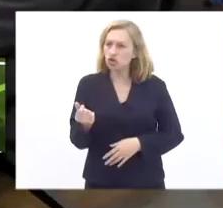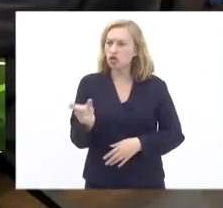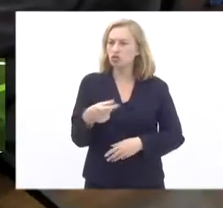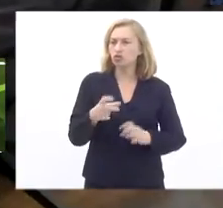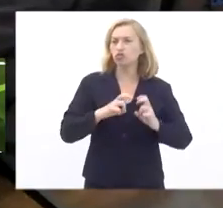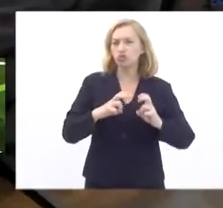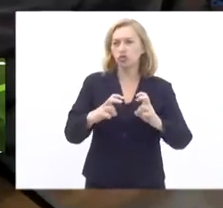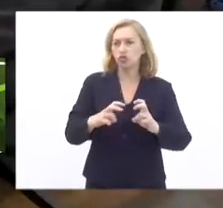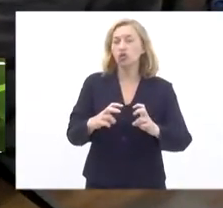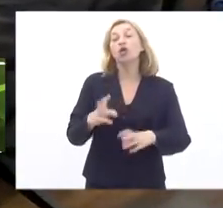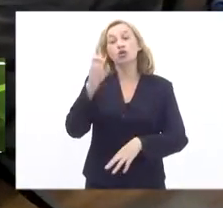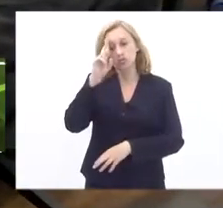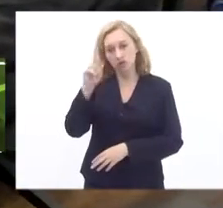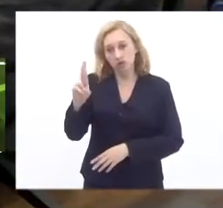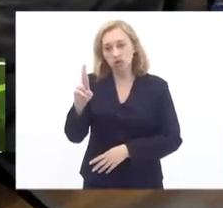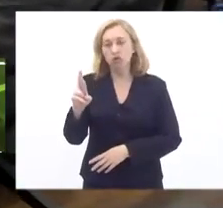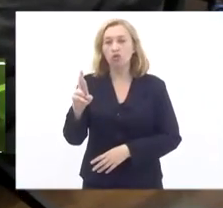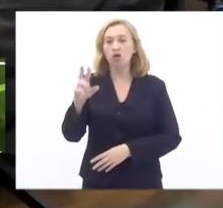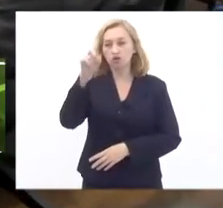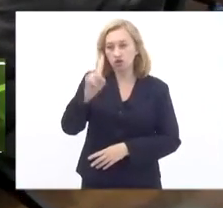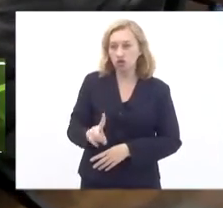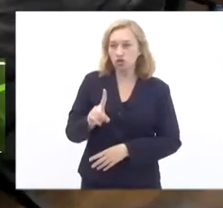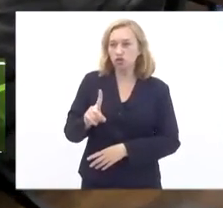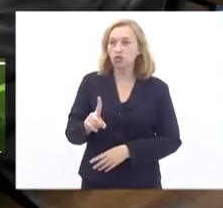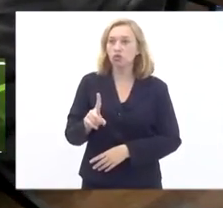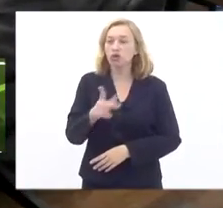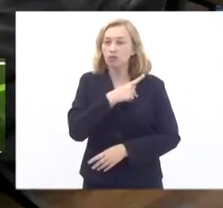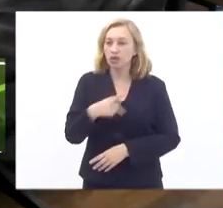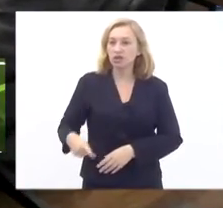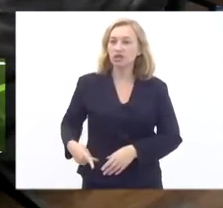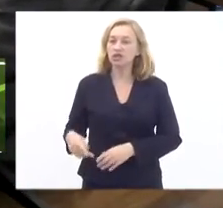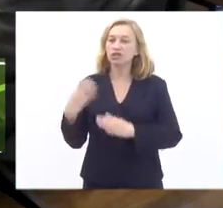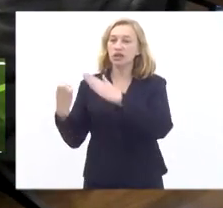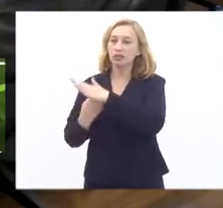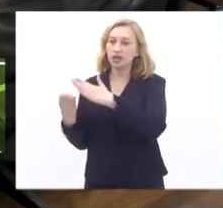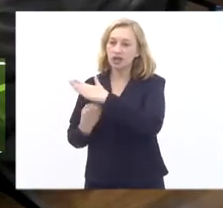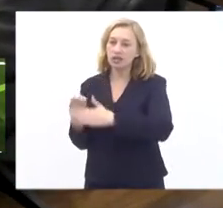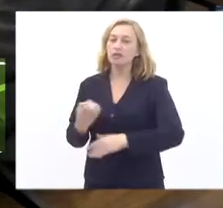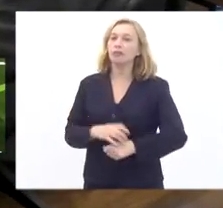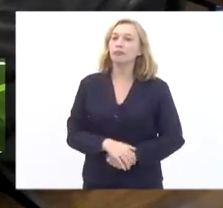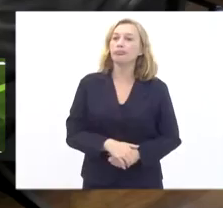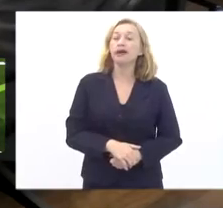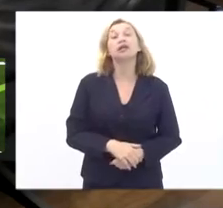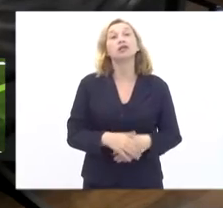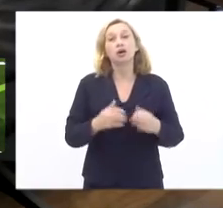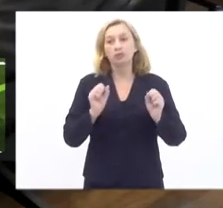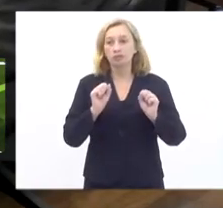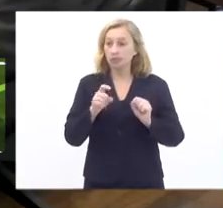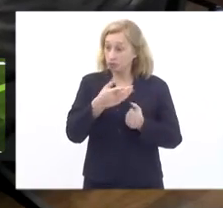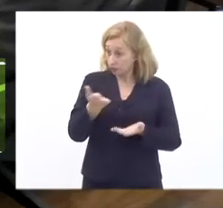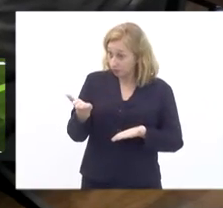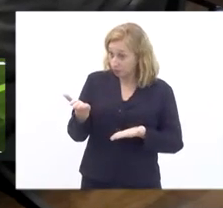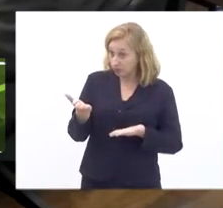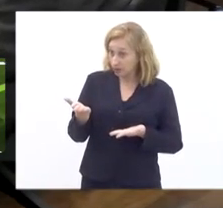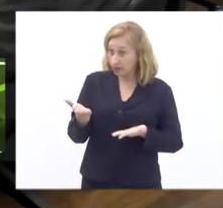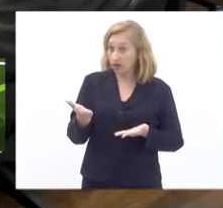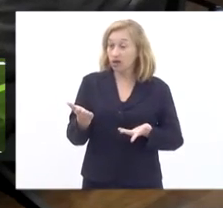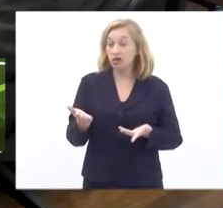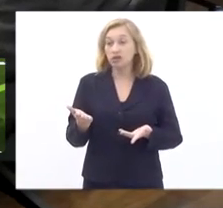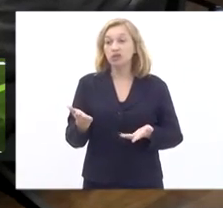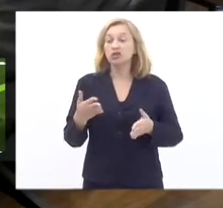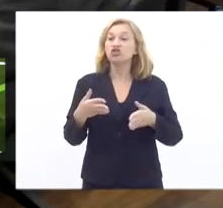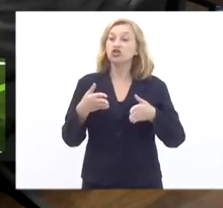tarifa. E como o senhor é o diretor-presidente da concessionária Supervia, né, vocês participaram, né,